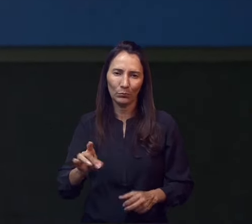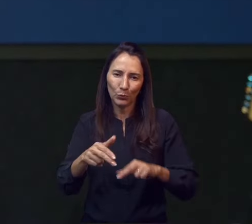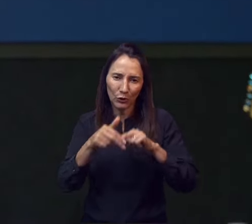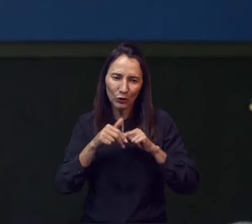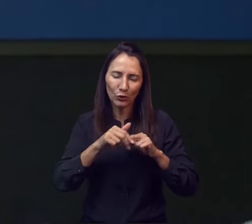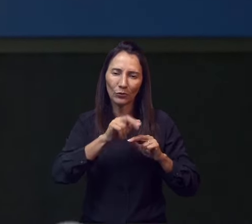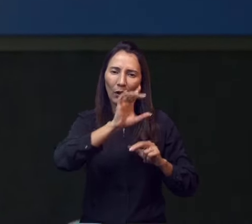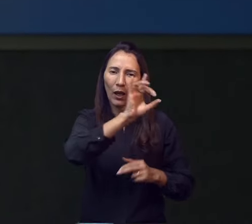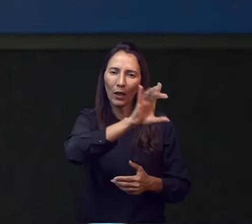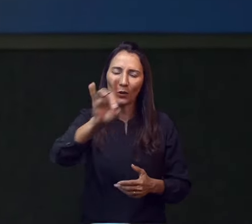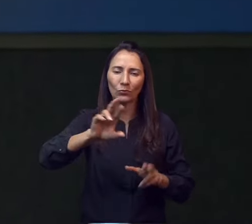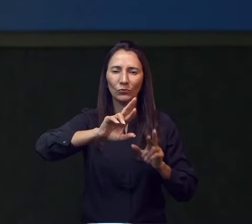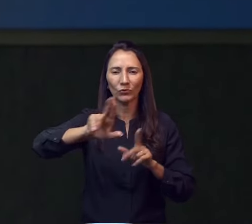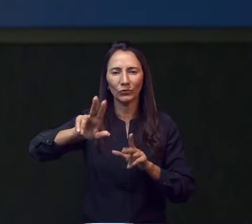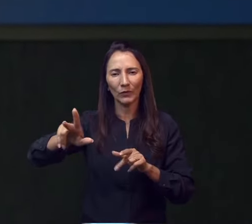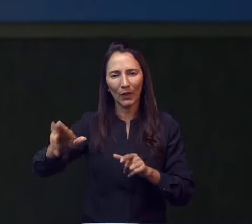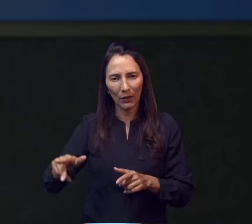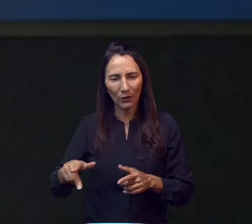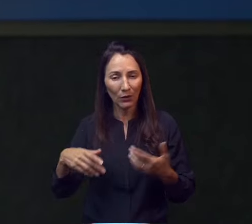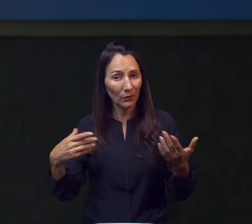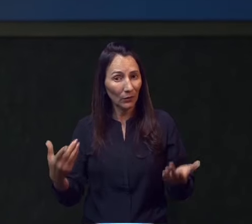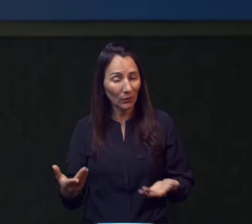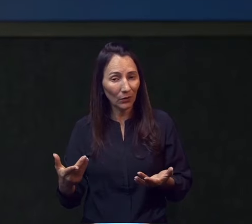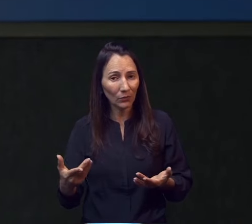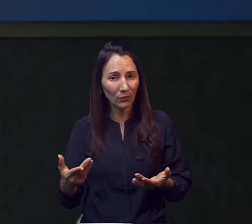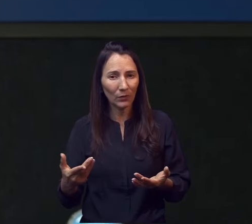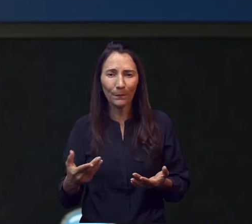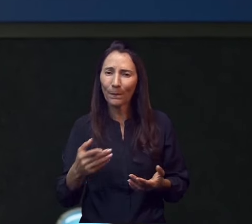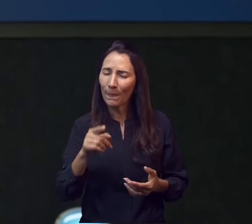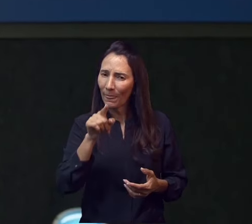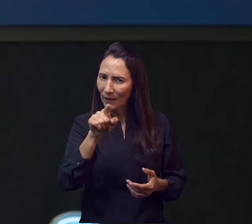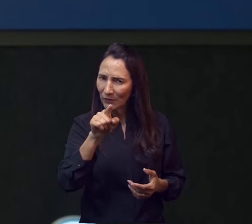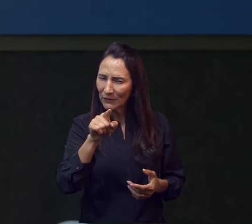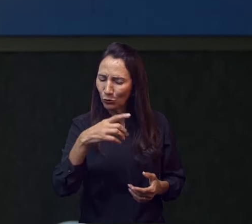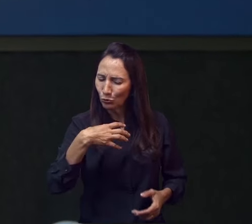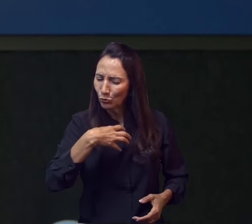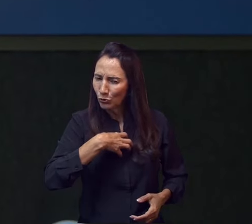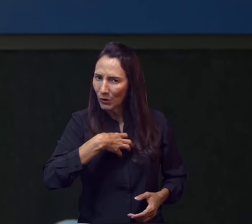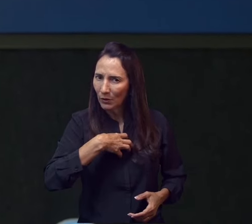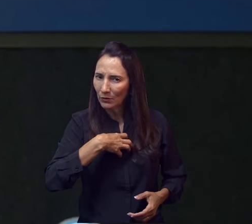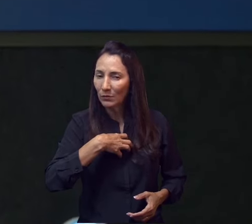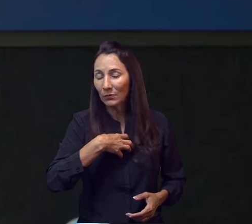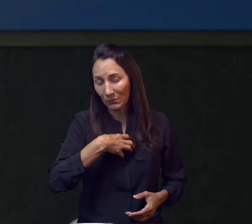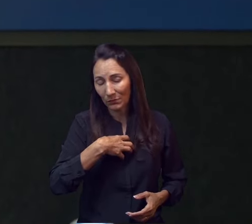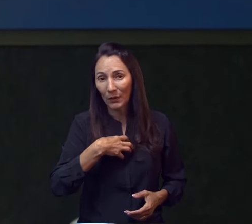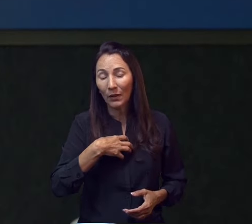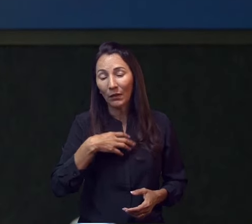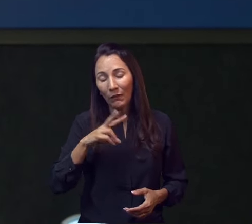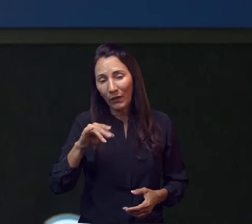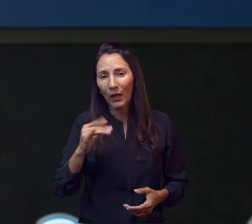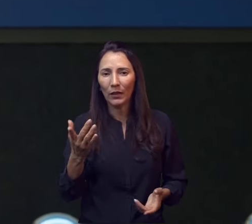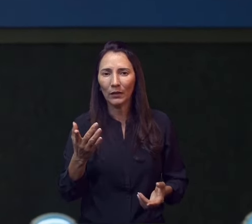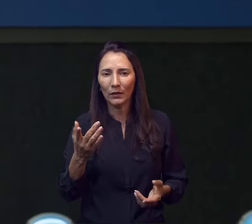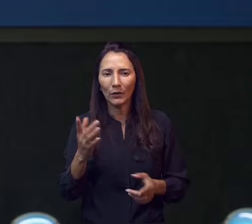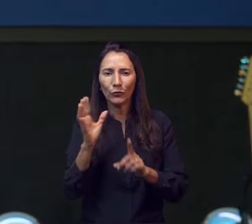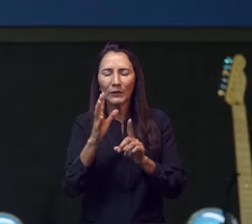então a sua personalidade também é um fator que vai determinar a maneira que você pensa